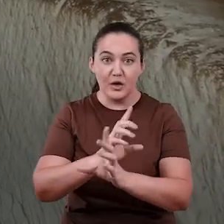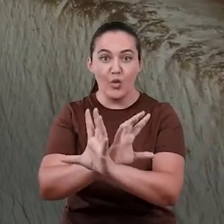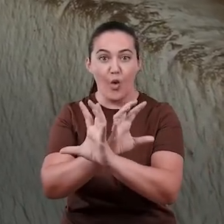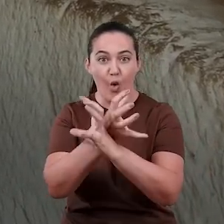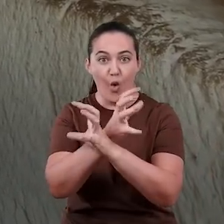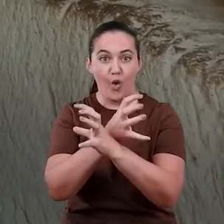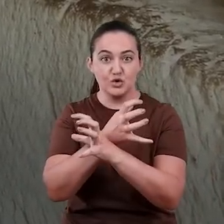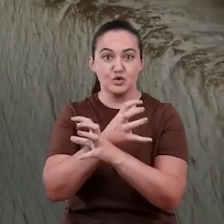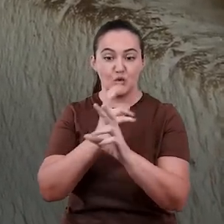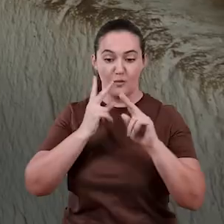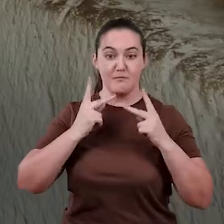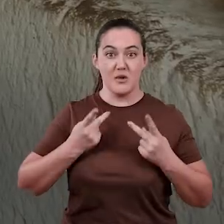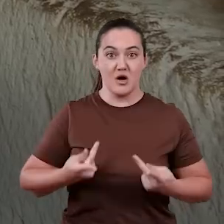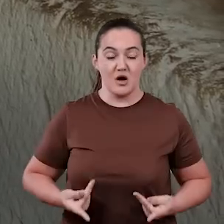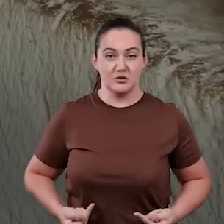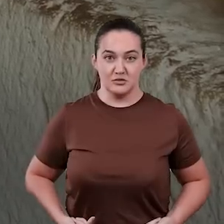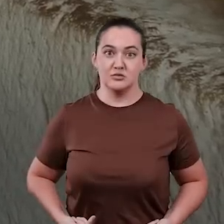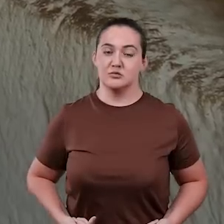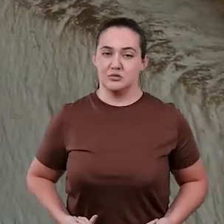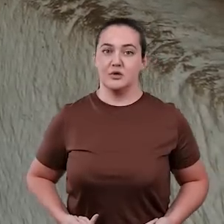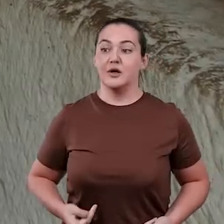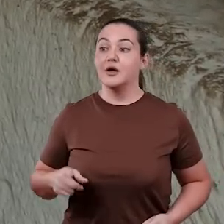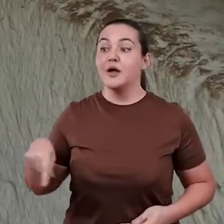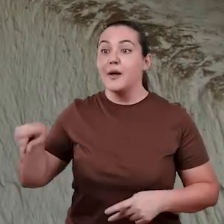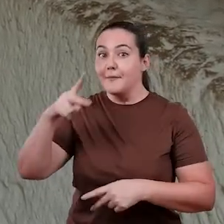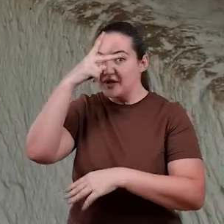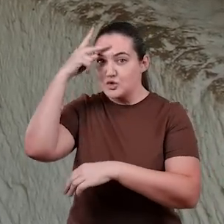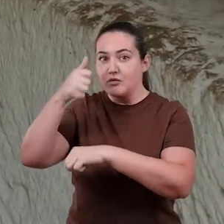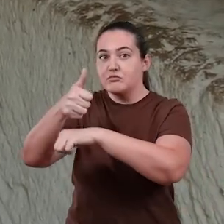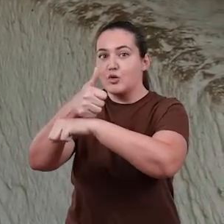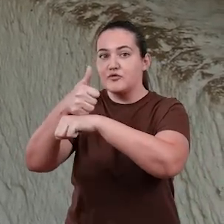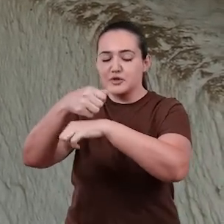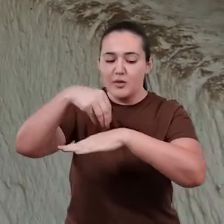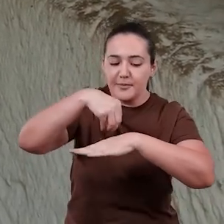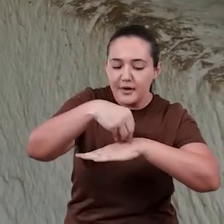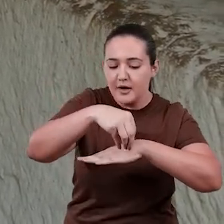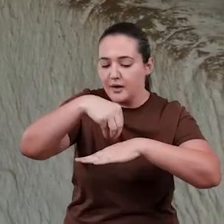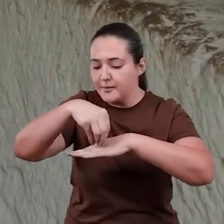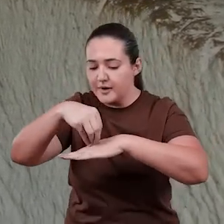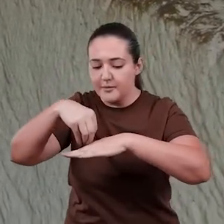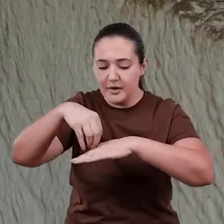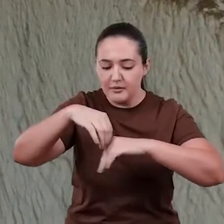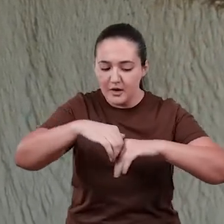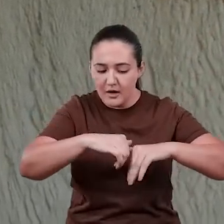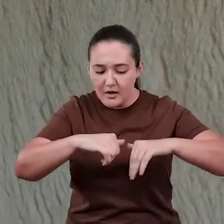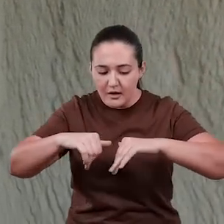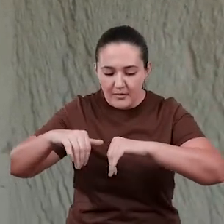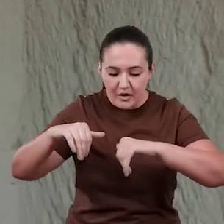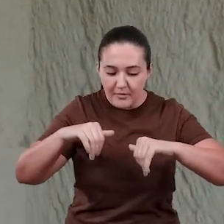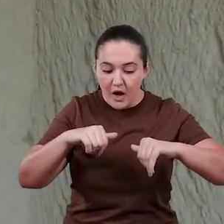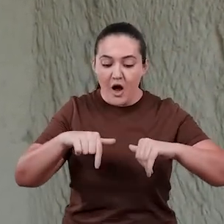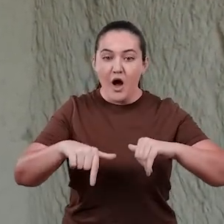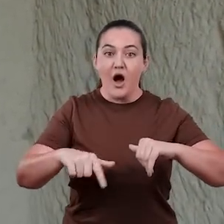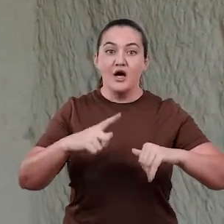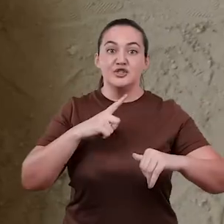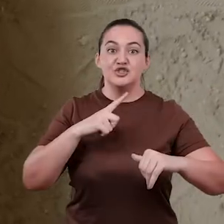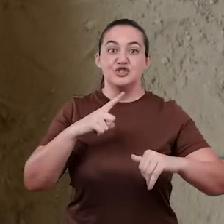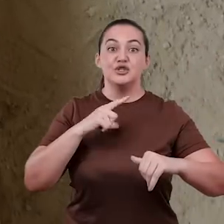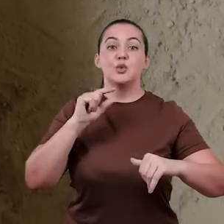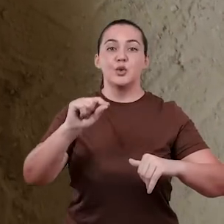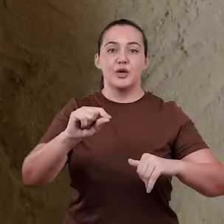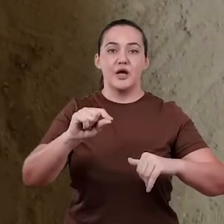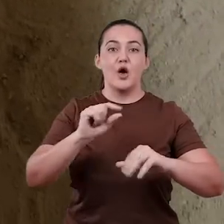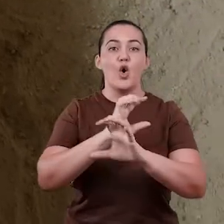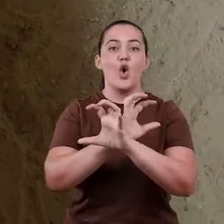encontrados aqui, nessa cripta. E o que mais chamou a atenção dos arqueólogos foi que nesses nichos aqui havia restos